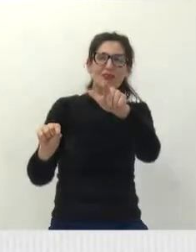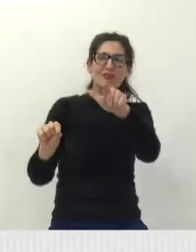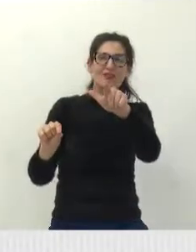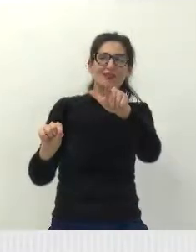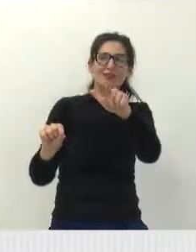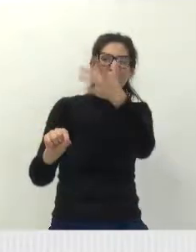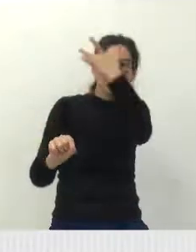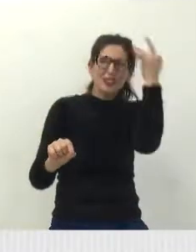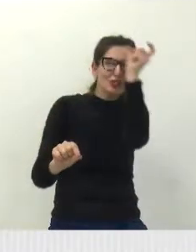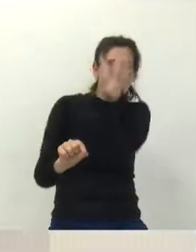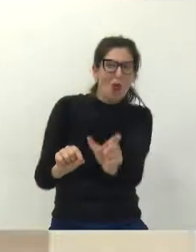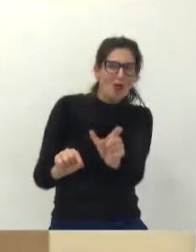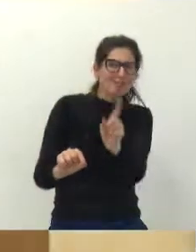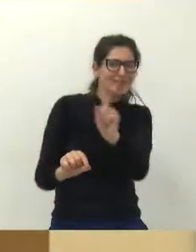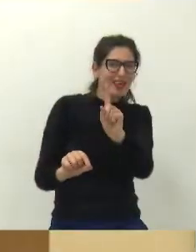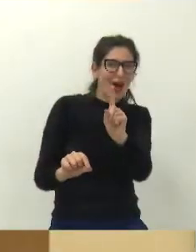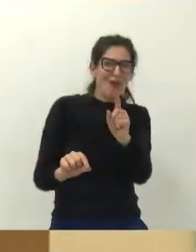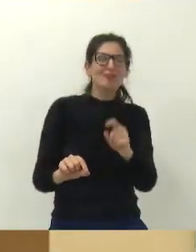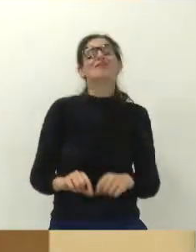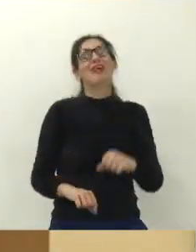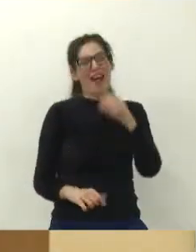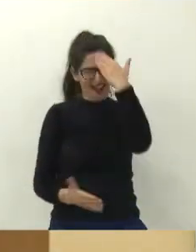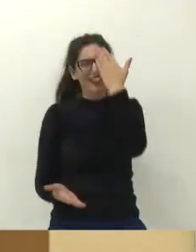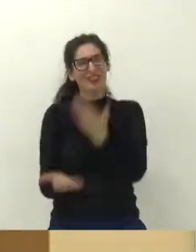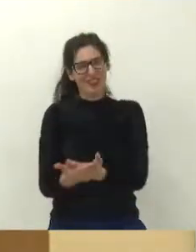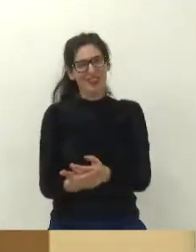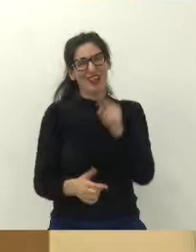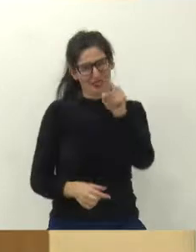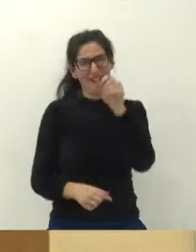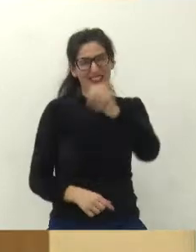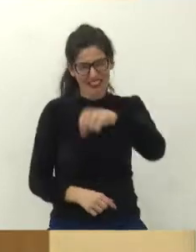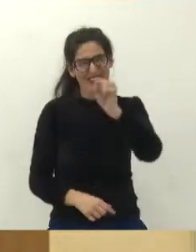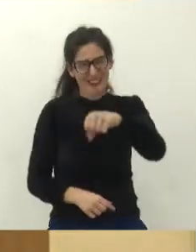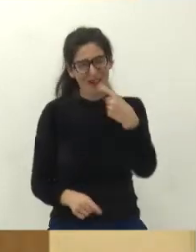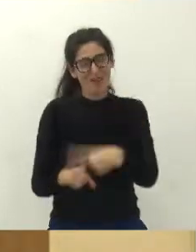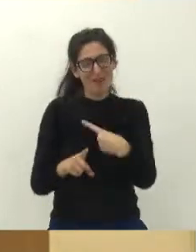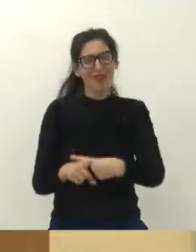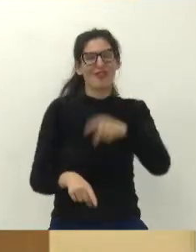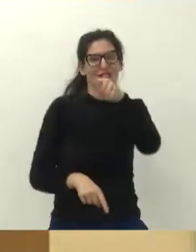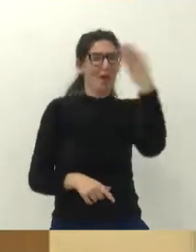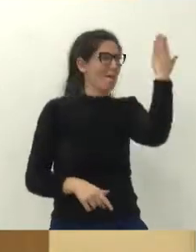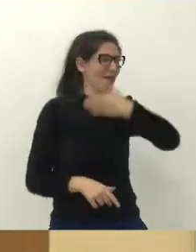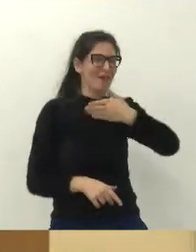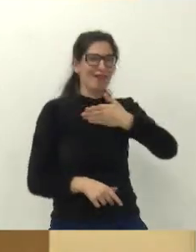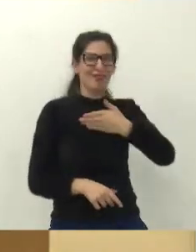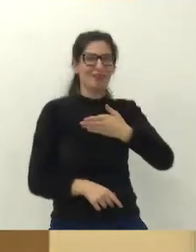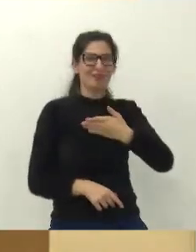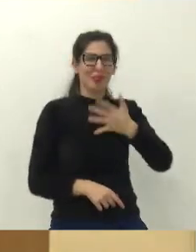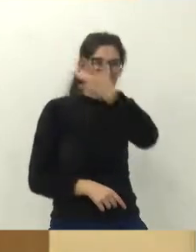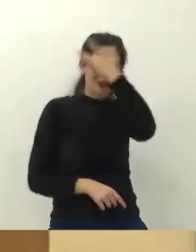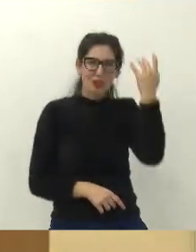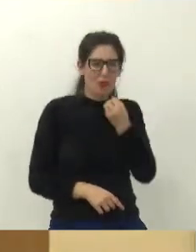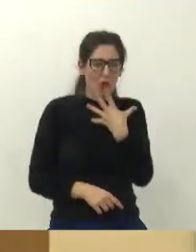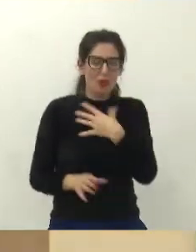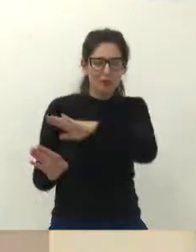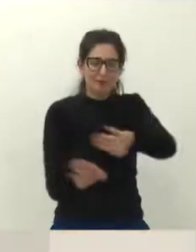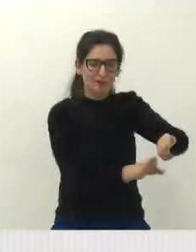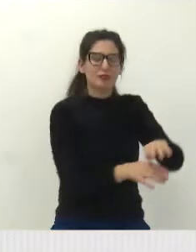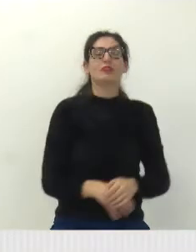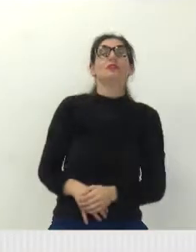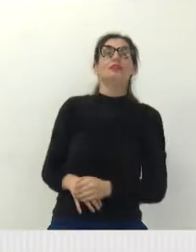14 de agosto, eu gostaria de parabenizar o médico cardiologista, que hoje é o dia